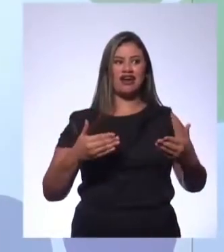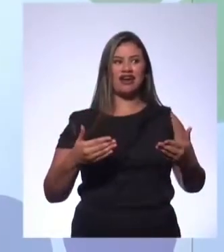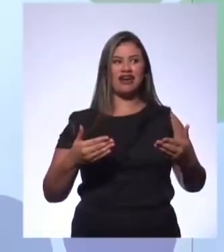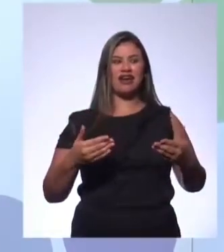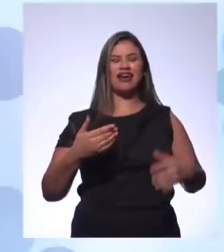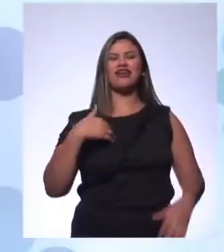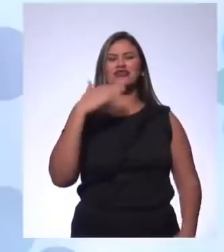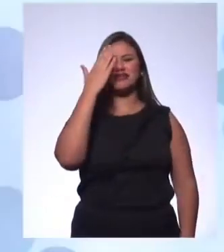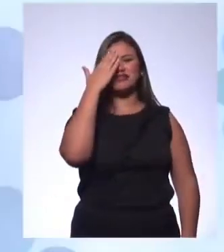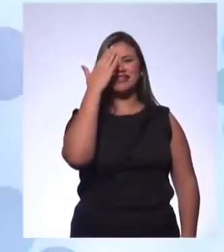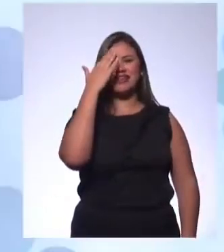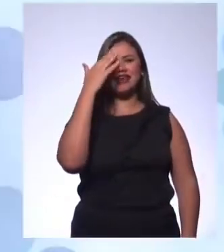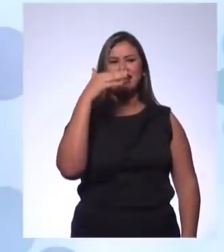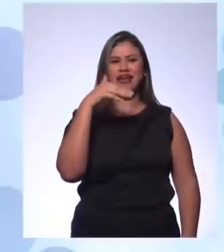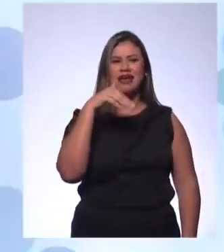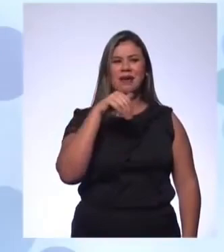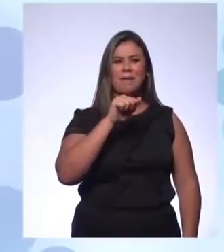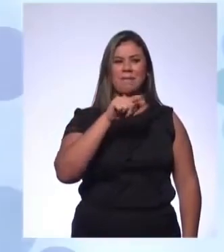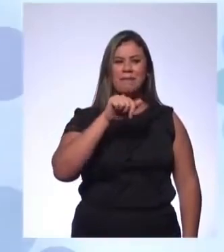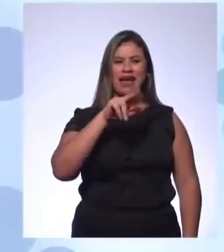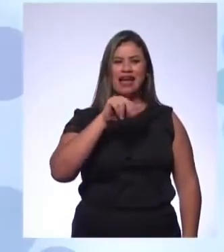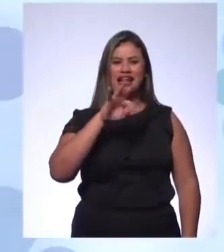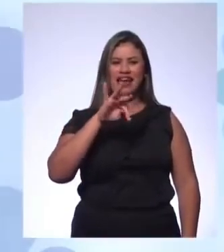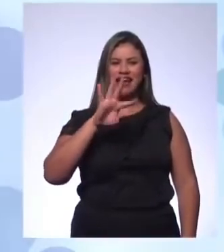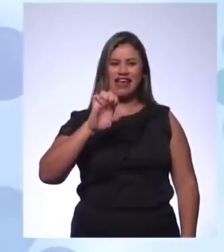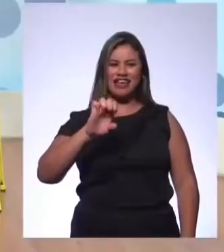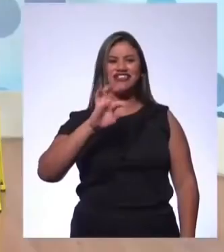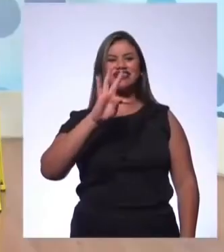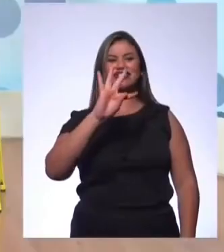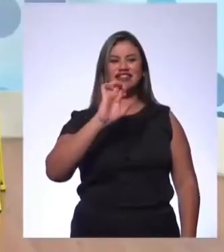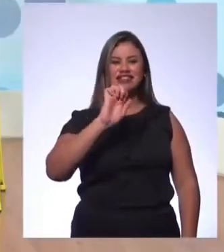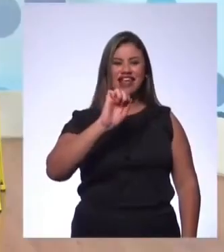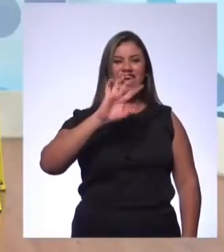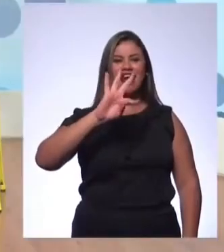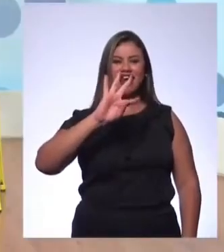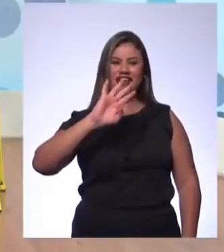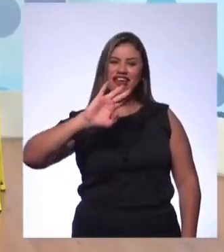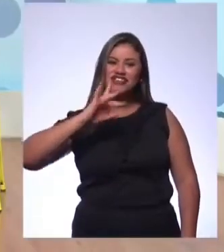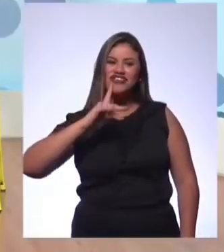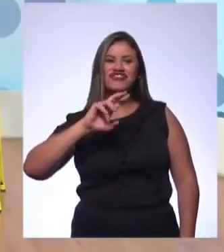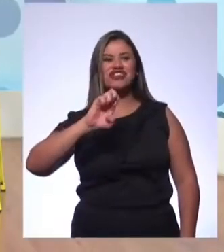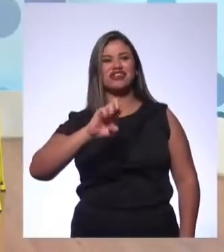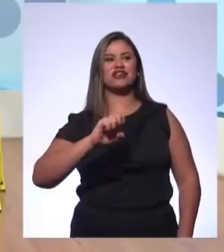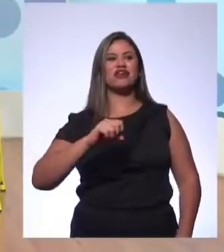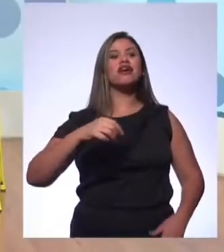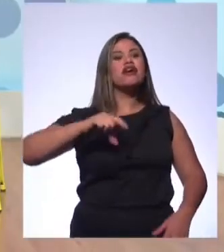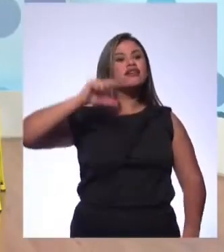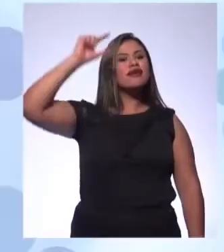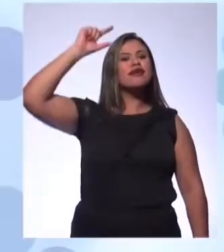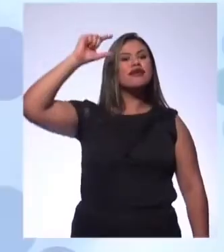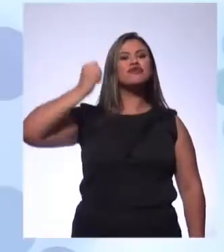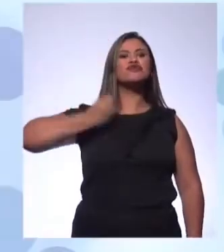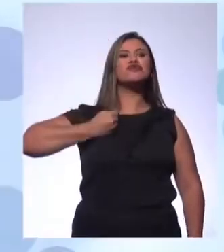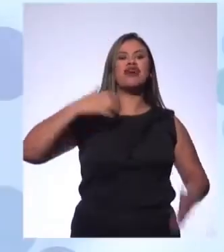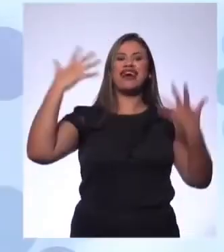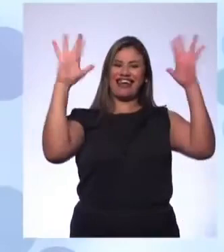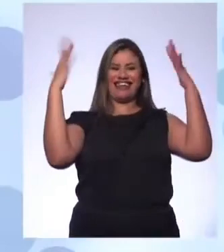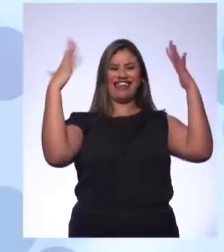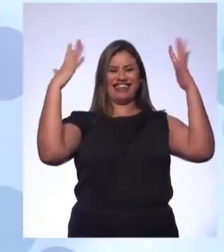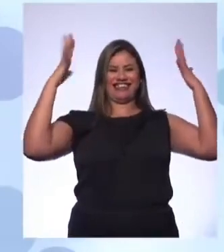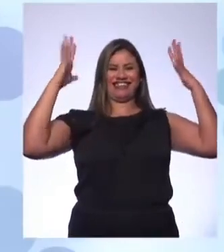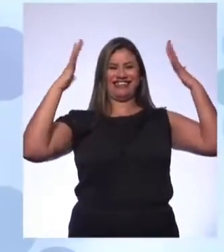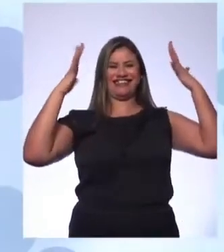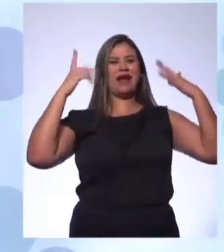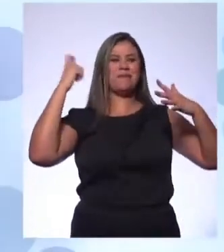Ah, acho que eu sei, hein? Margaret Thatcher? Isso! Margaret Thatcher. Acertou! Ah, acertei. Ponto pra mim, gente. Cadê? Cadê? Tem esse prefeito? Cadê?